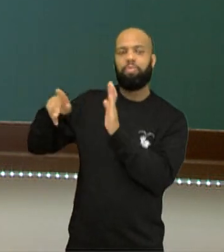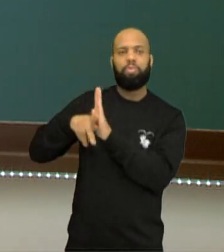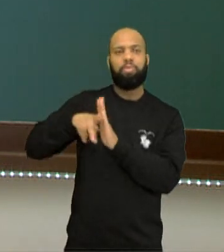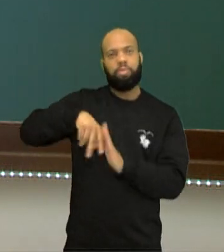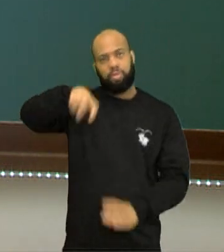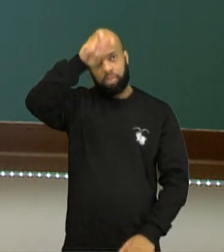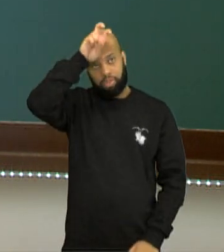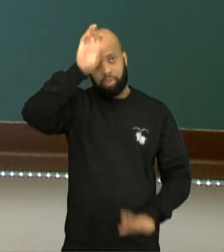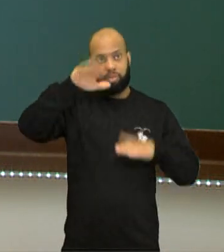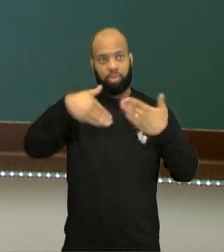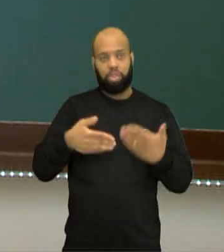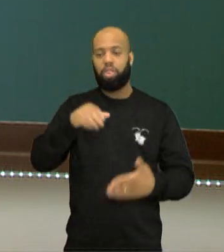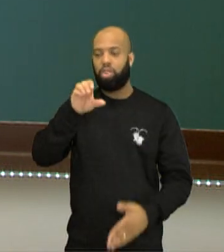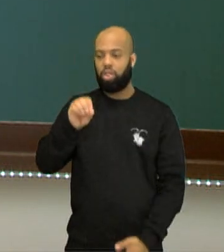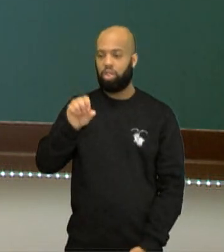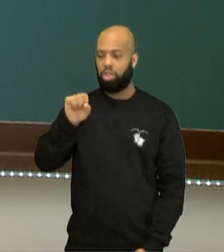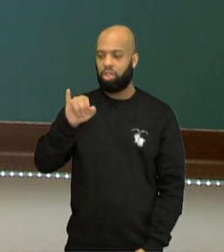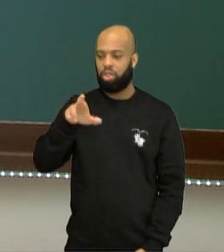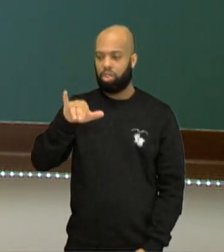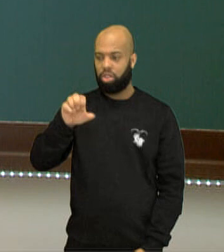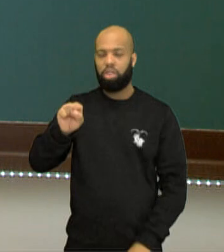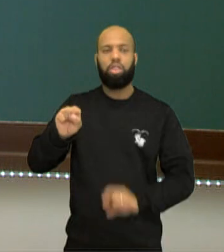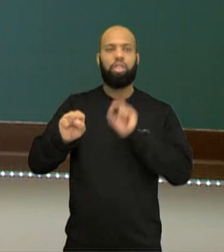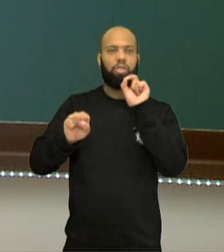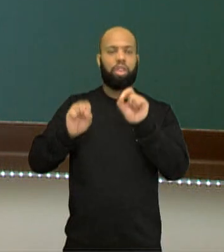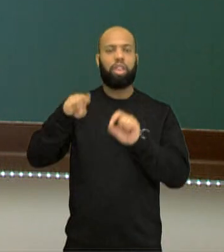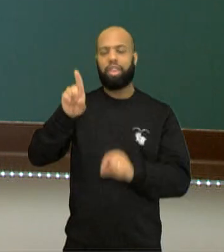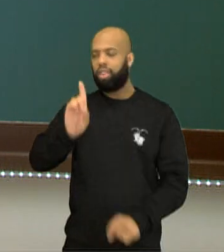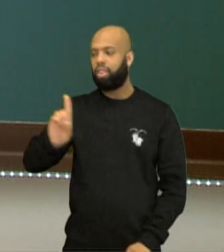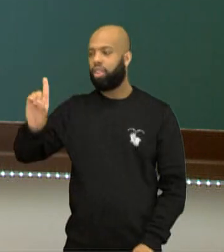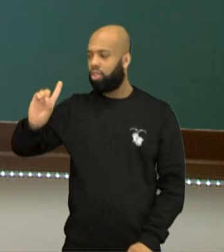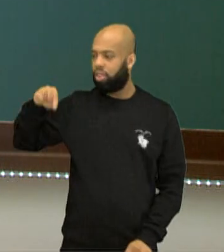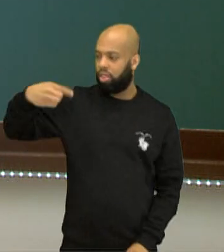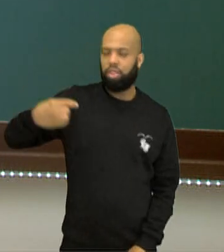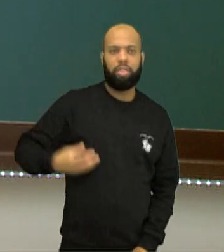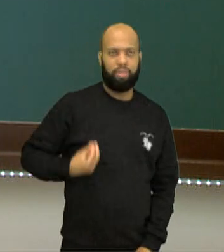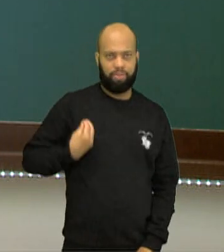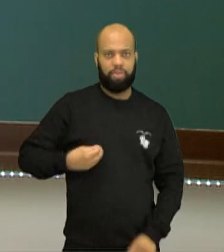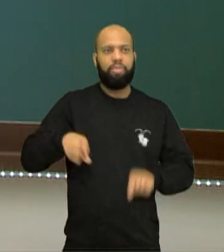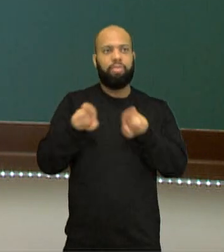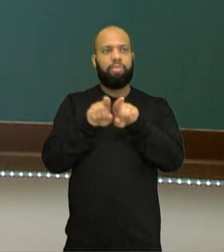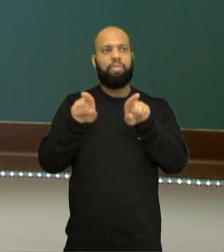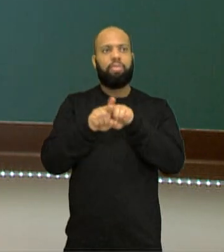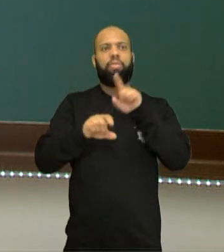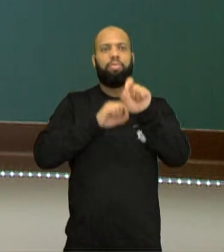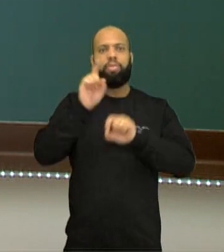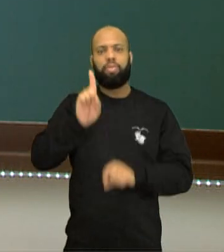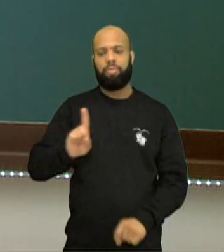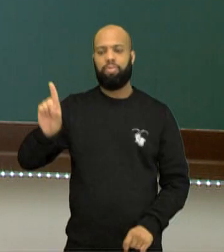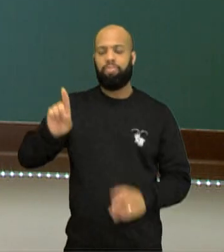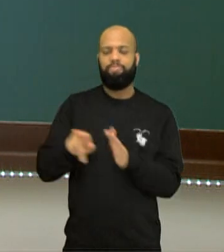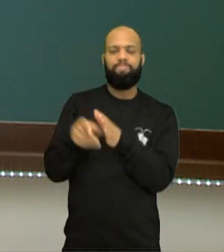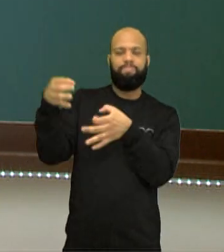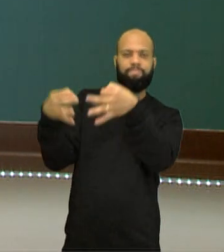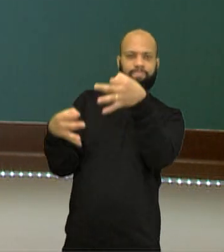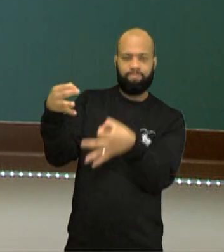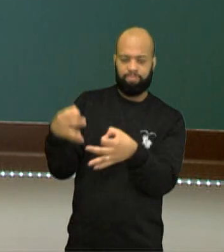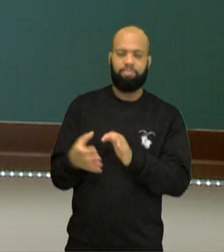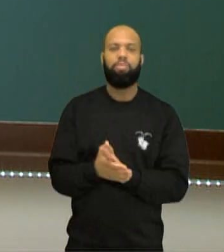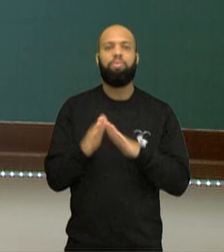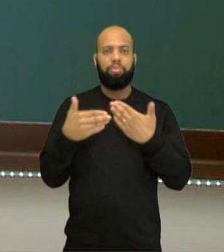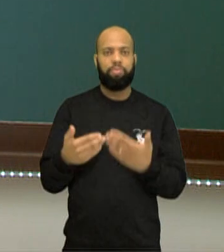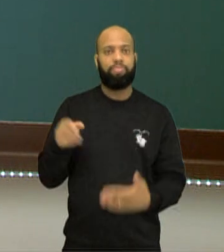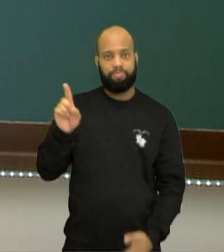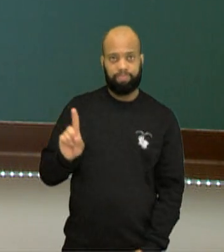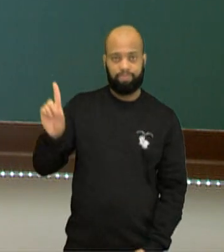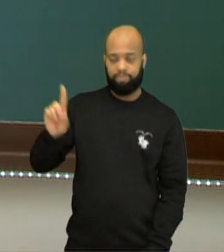é considerado o deus da vida, do pós-vida e é considerado também o deus do julgamento. E esse